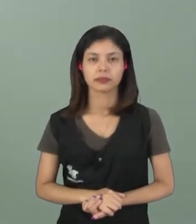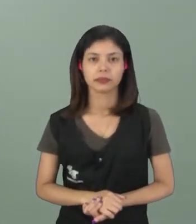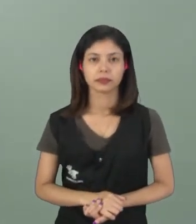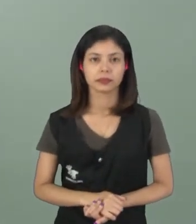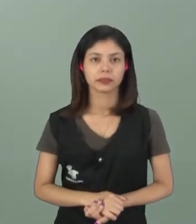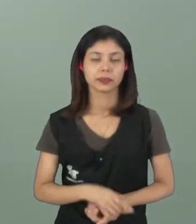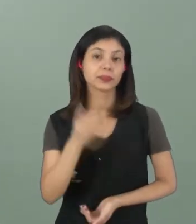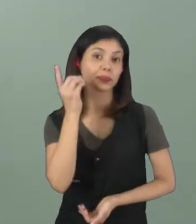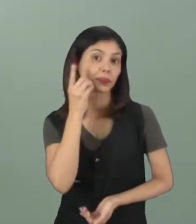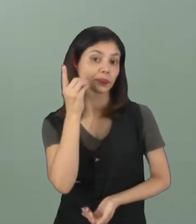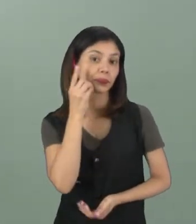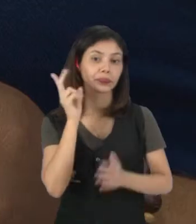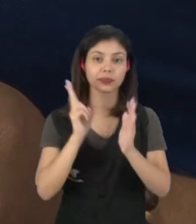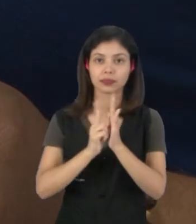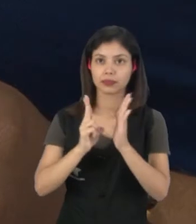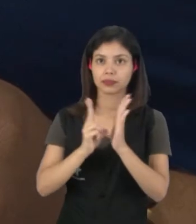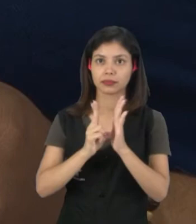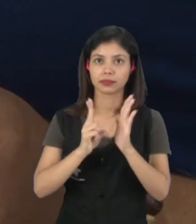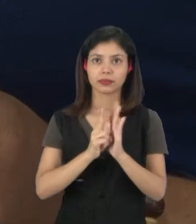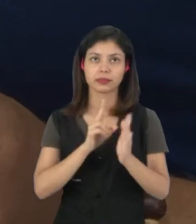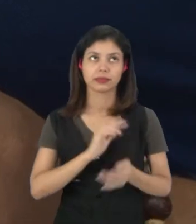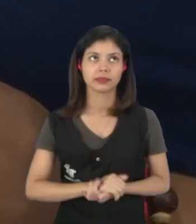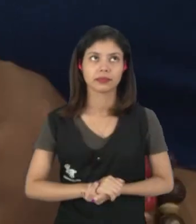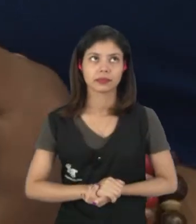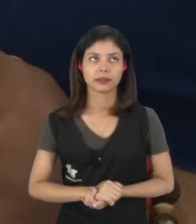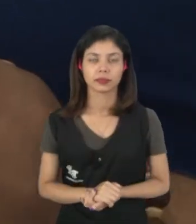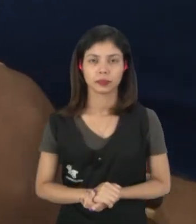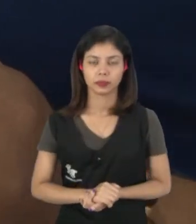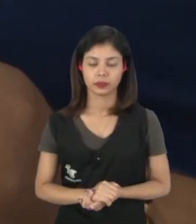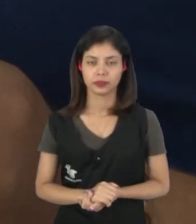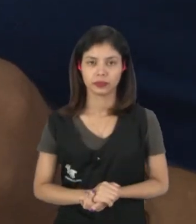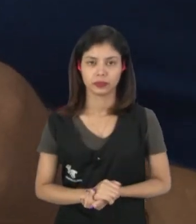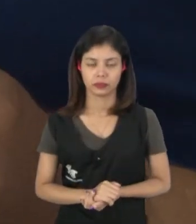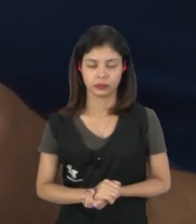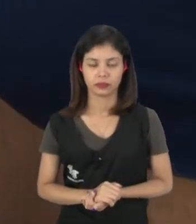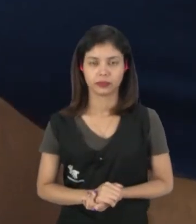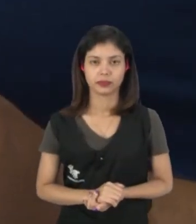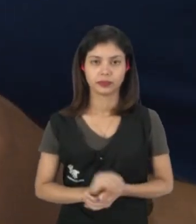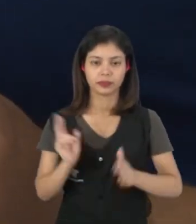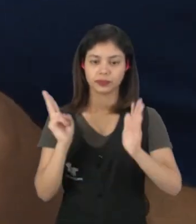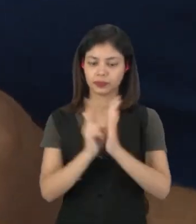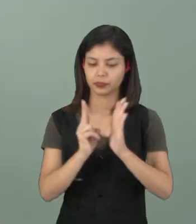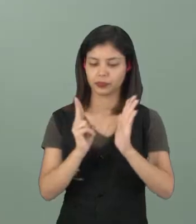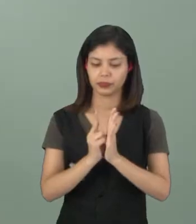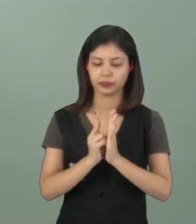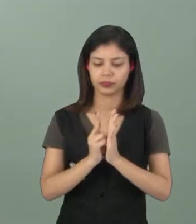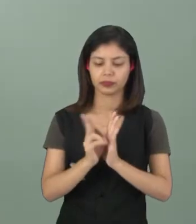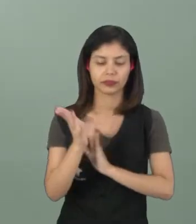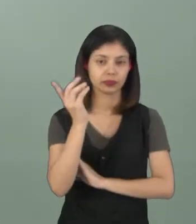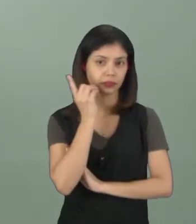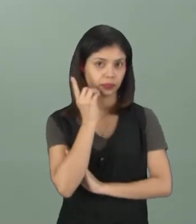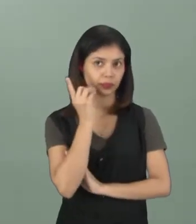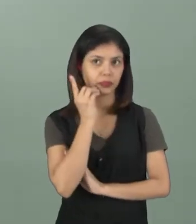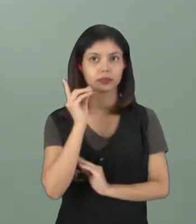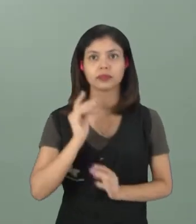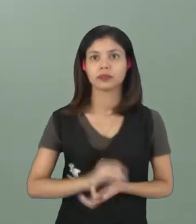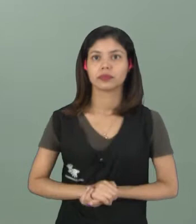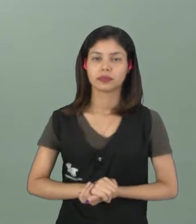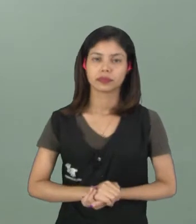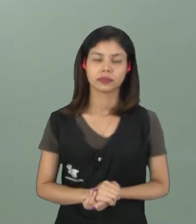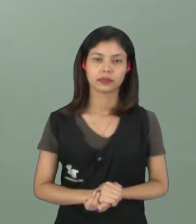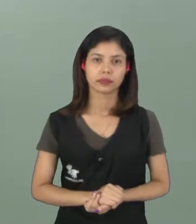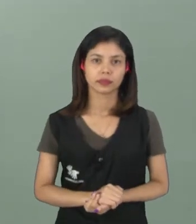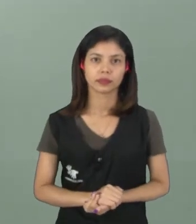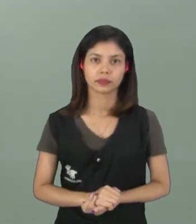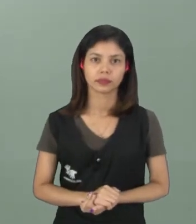dia do indígena né os calendários costumam até dia do índio mas Nós preferimos